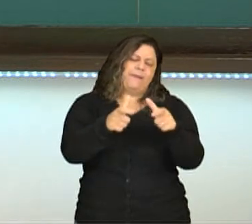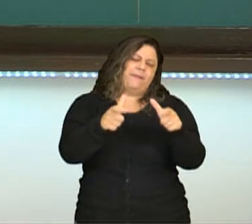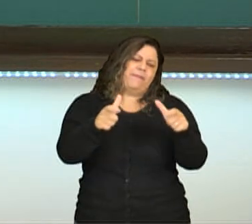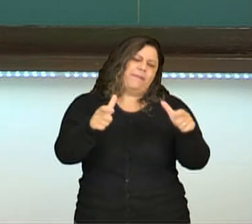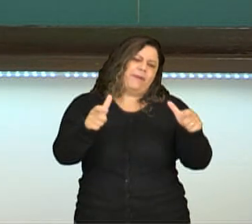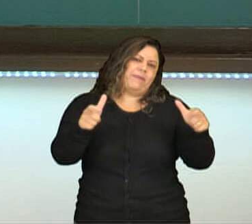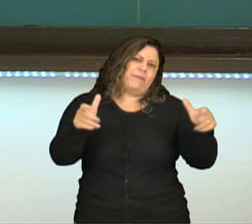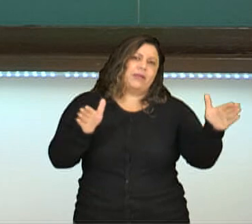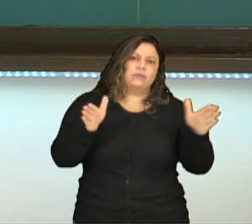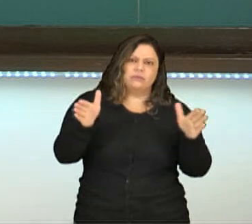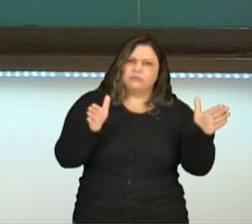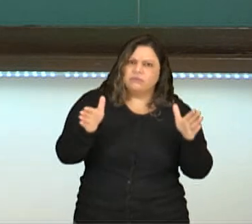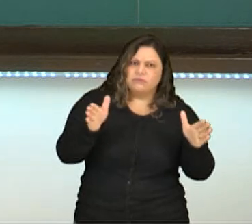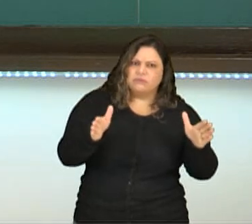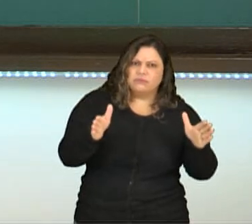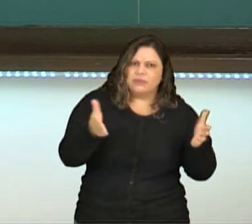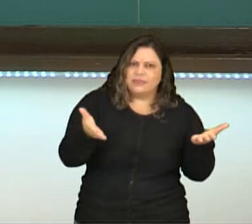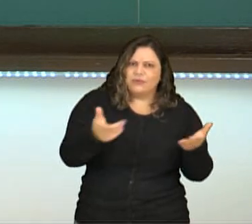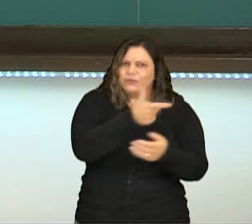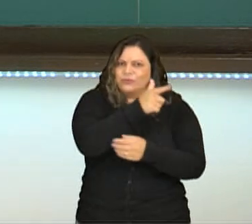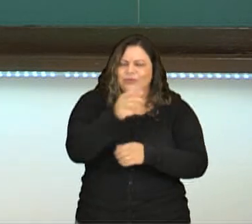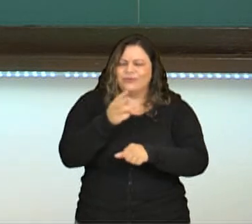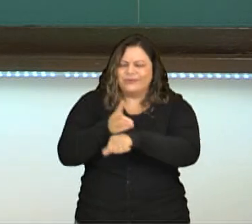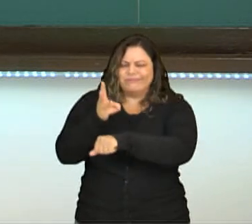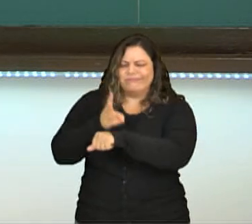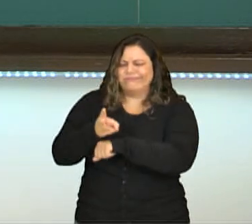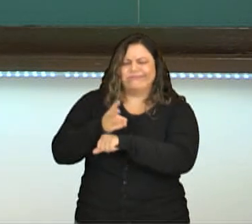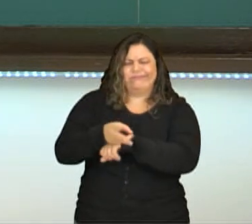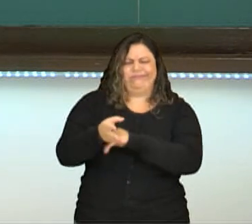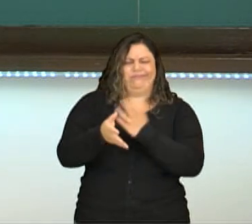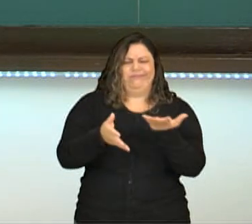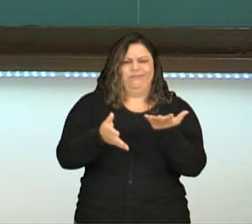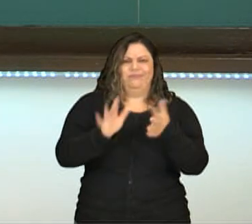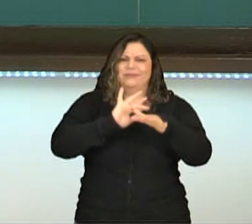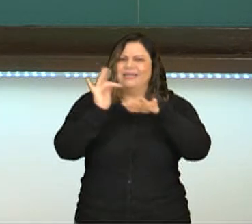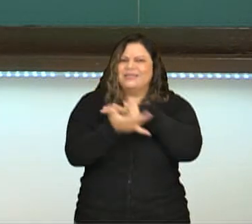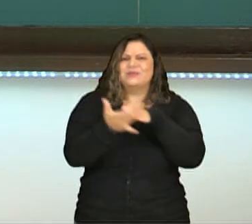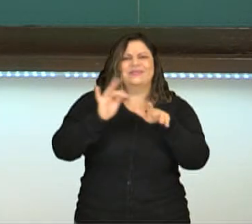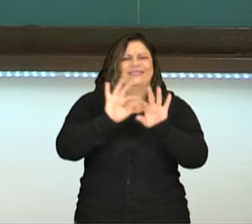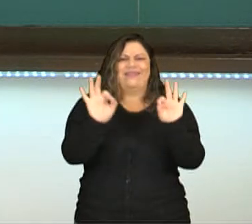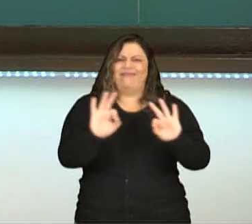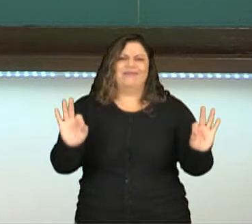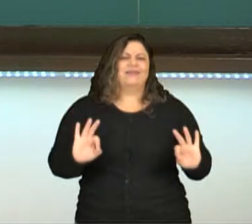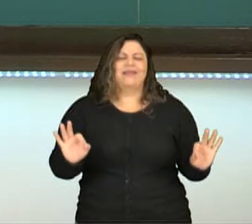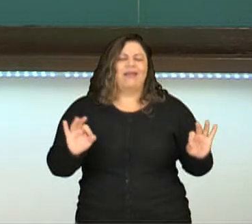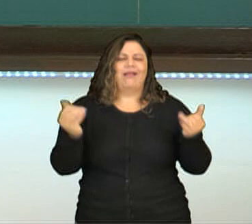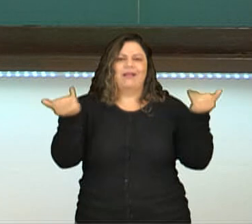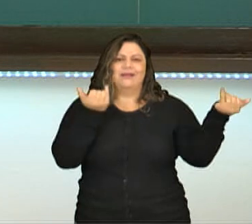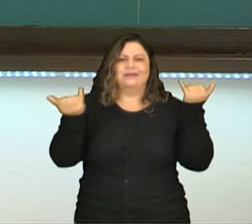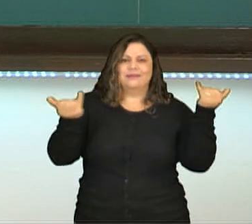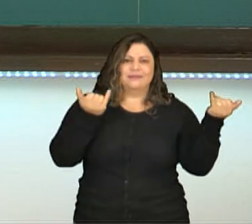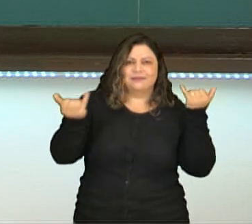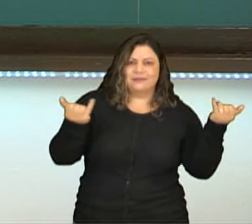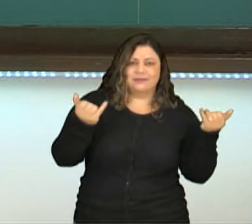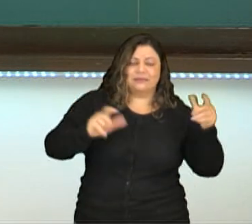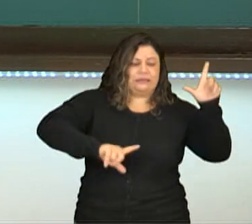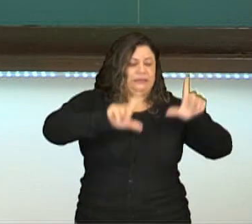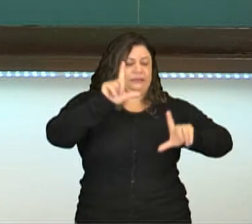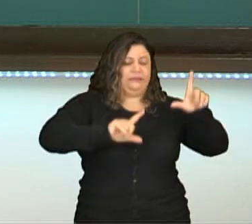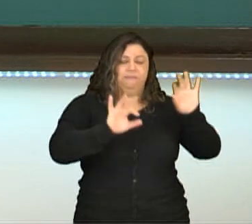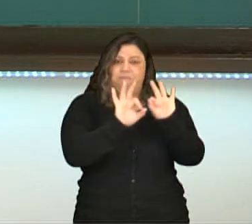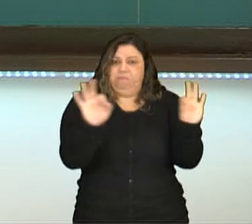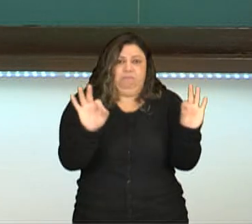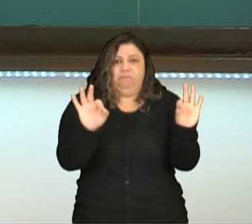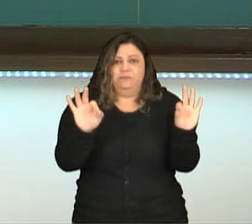período que não existia, né, WhatsApp, Instagram, Facebook, né, não existia veículos de informação, não existia TV,